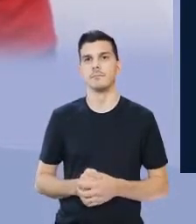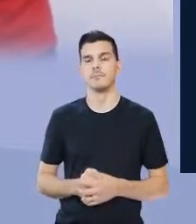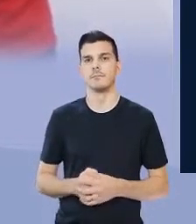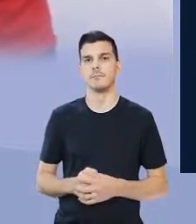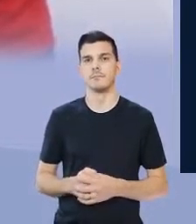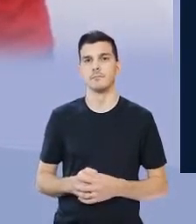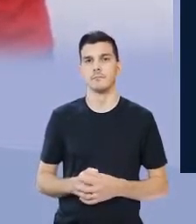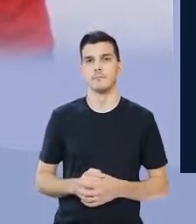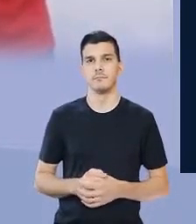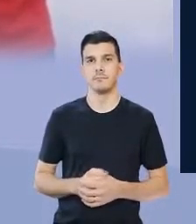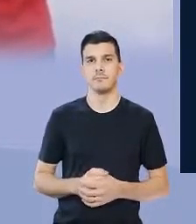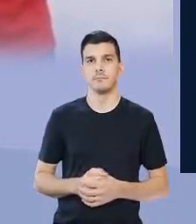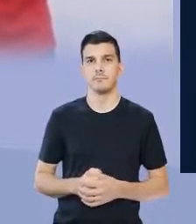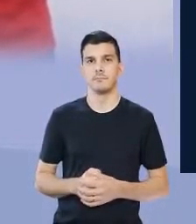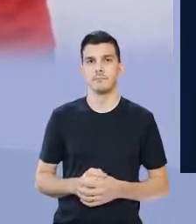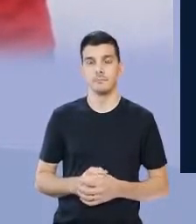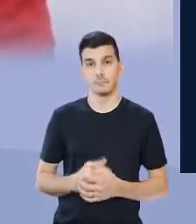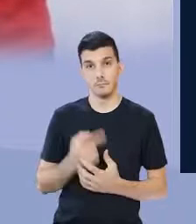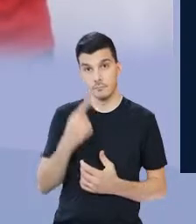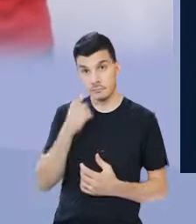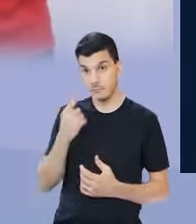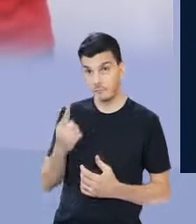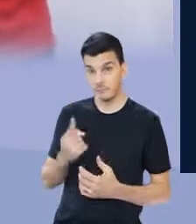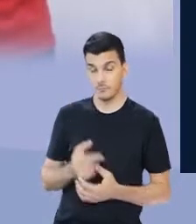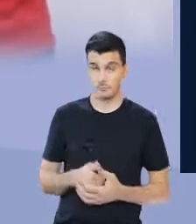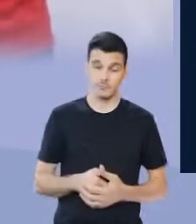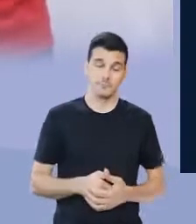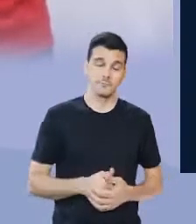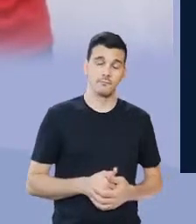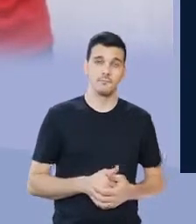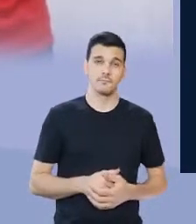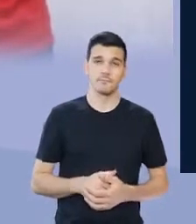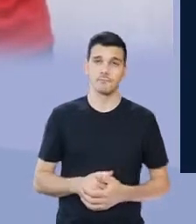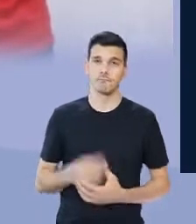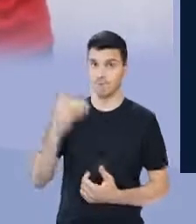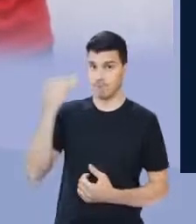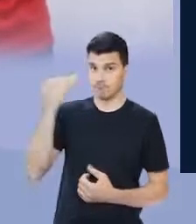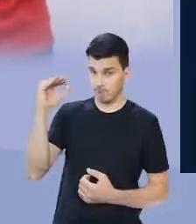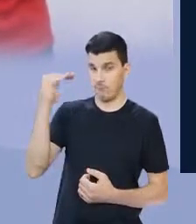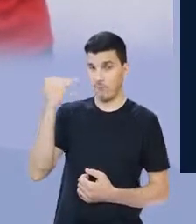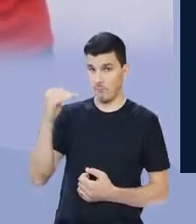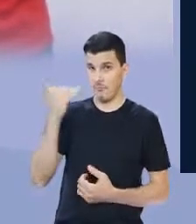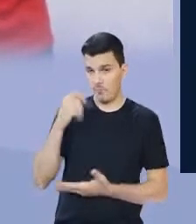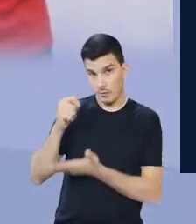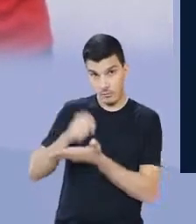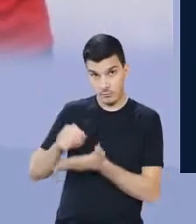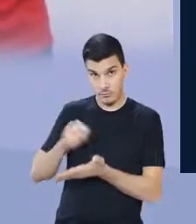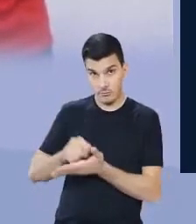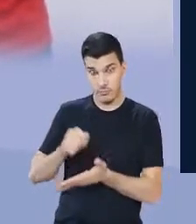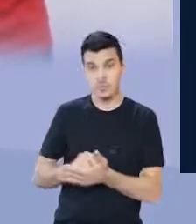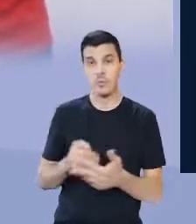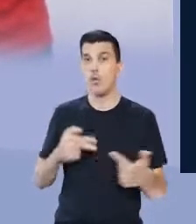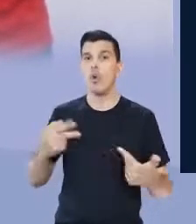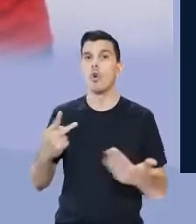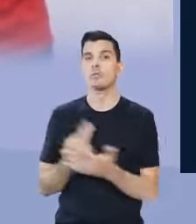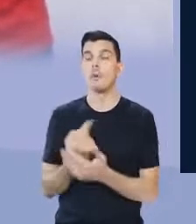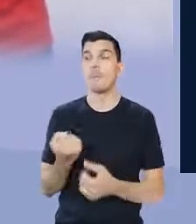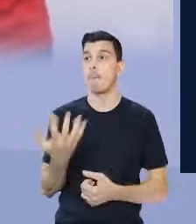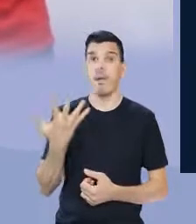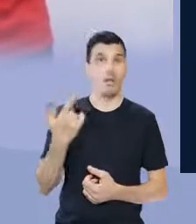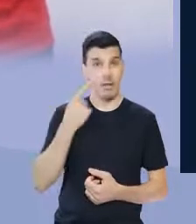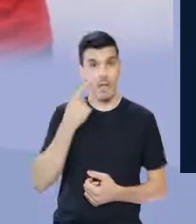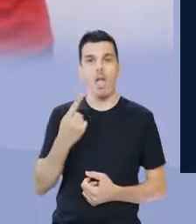é aparecer. When the facts came out, I was astonished. Então, quando os fatos, né, apareceram, eu